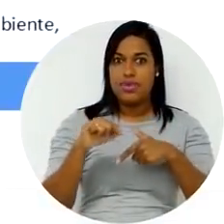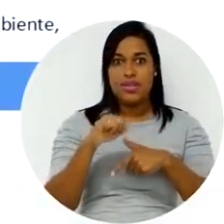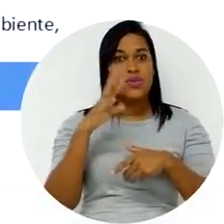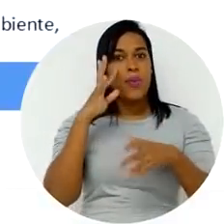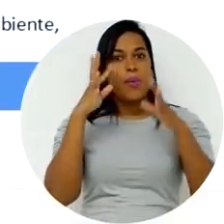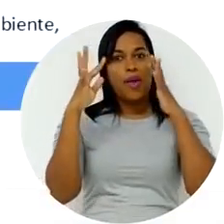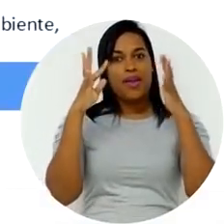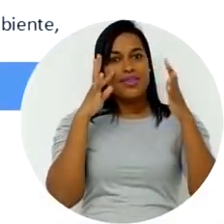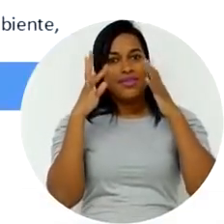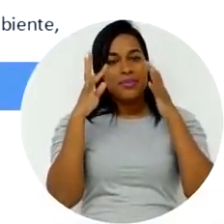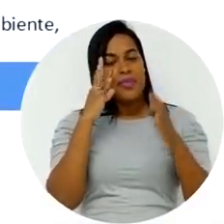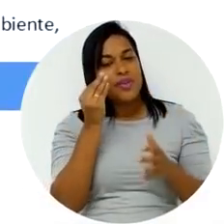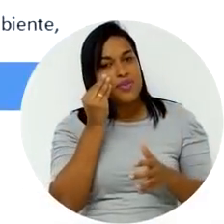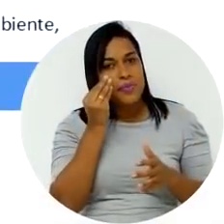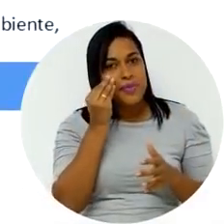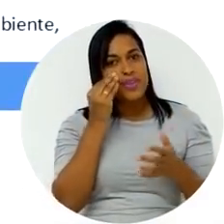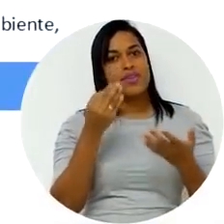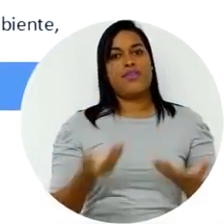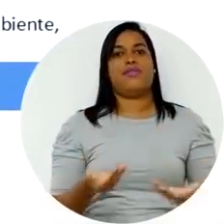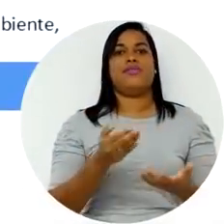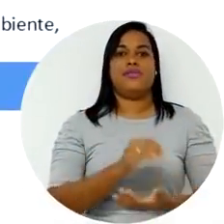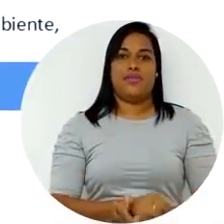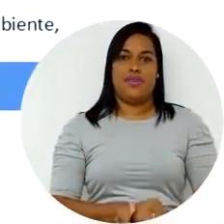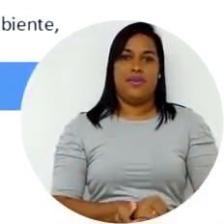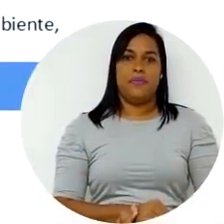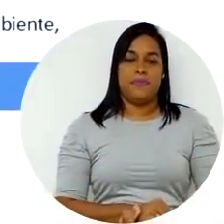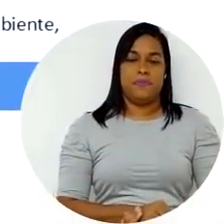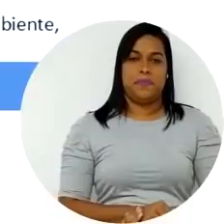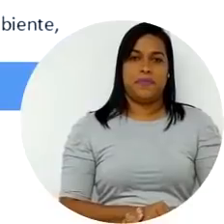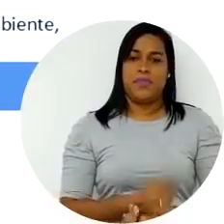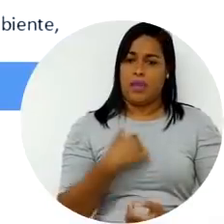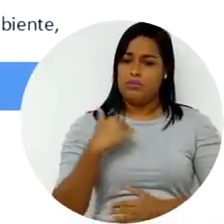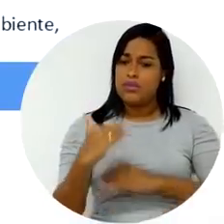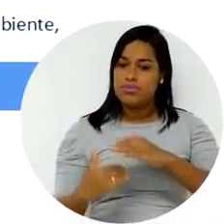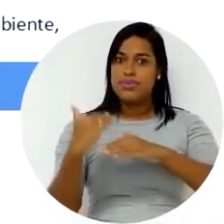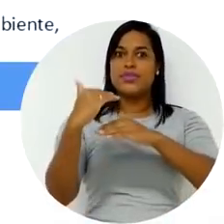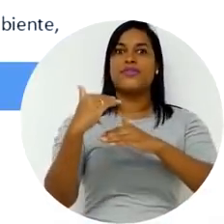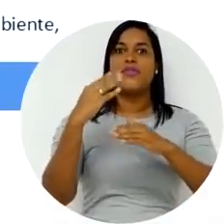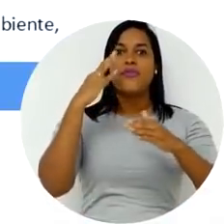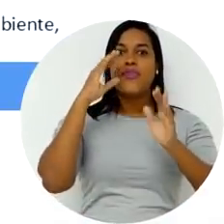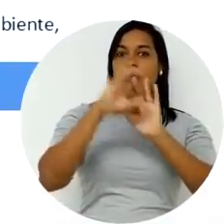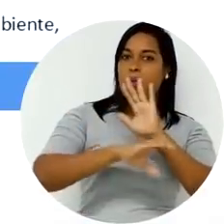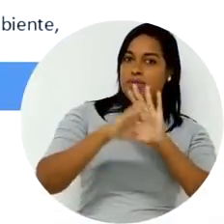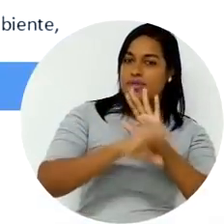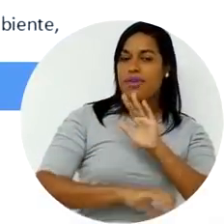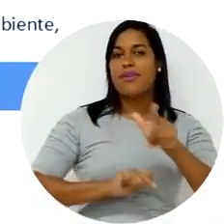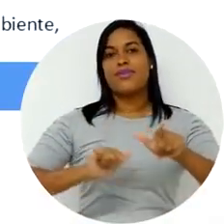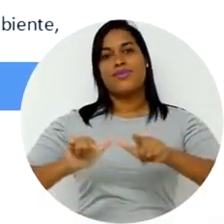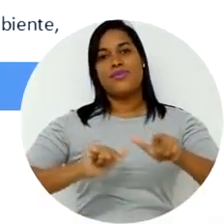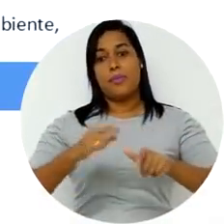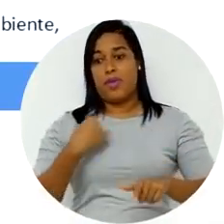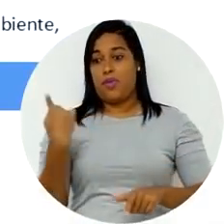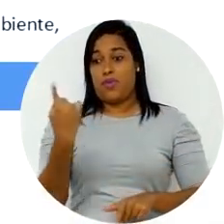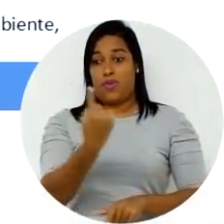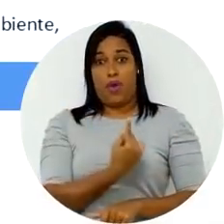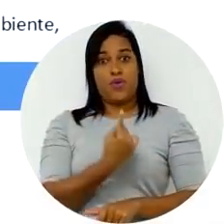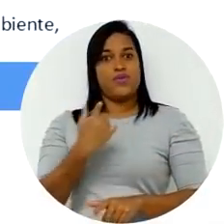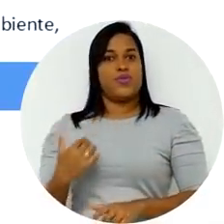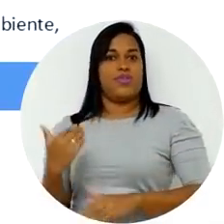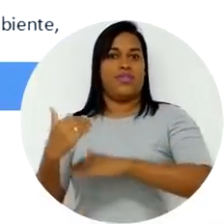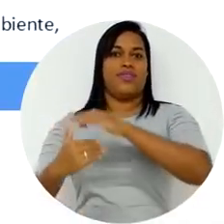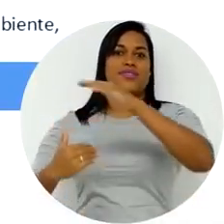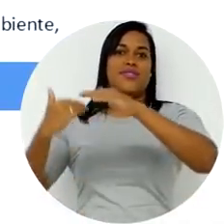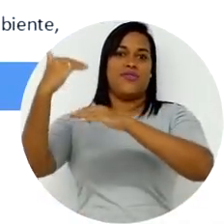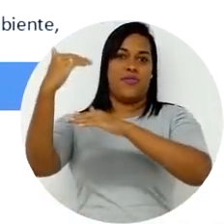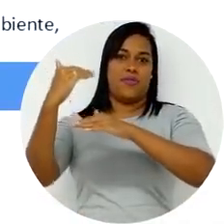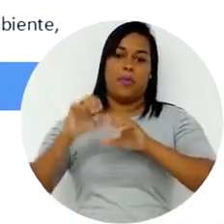esse conhecimento, a experiência? Como é que a gente vai desenvolver conceitos? Como é que a gente vai trabalhar o nosso